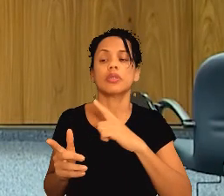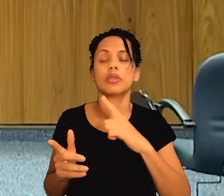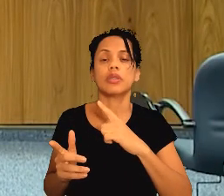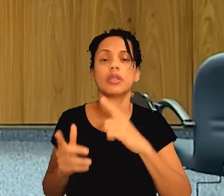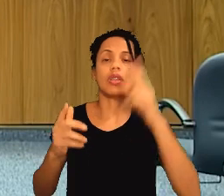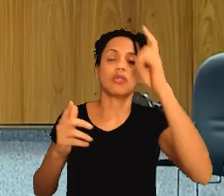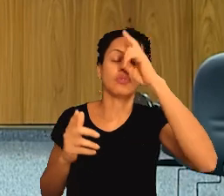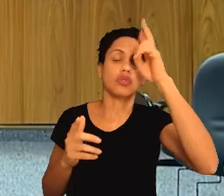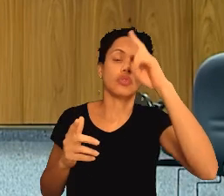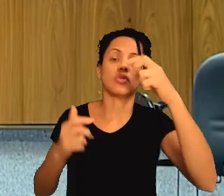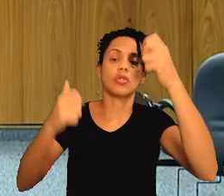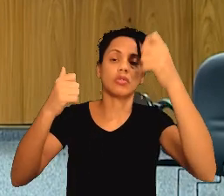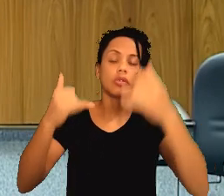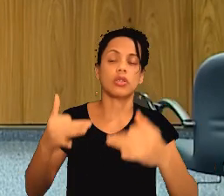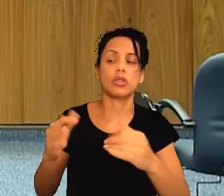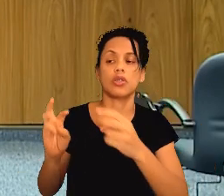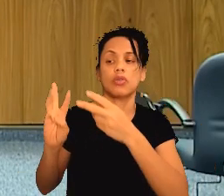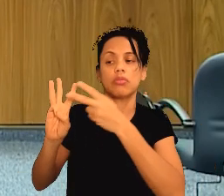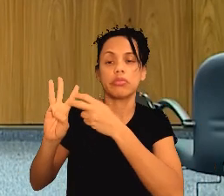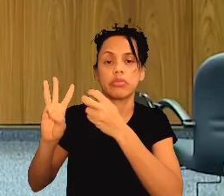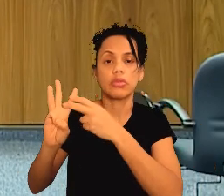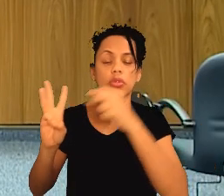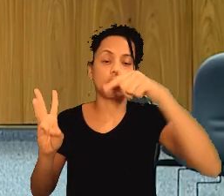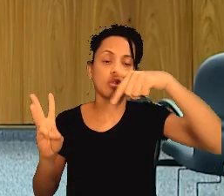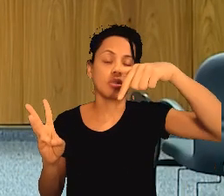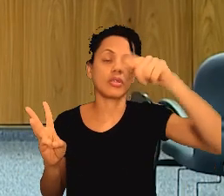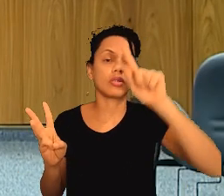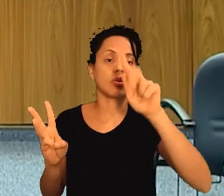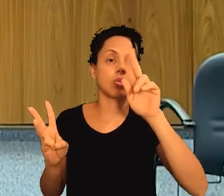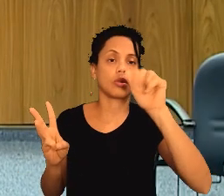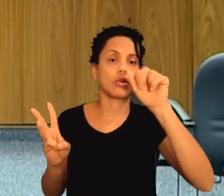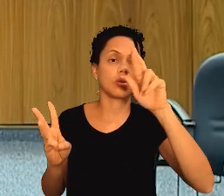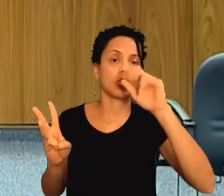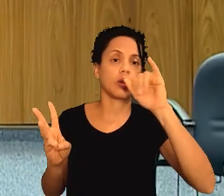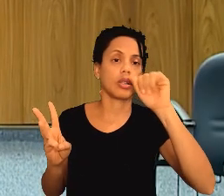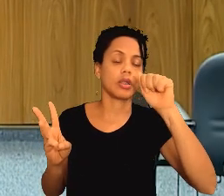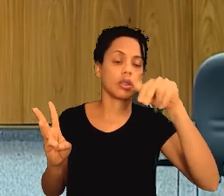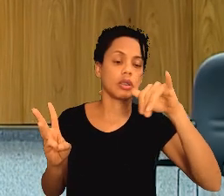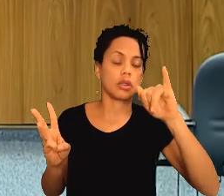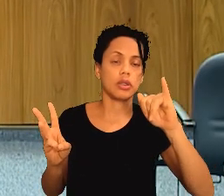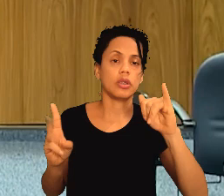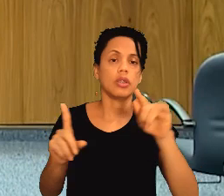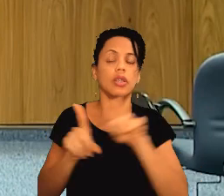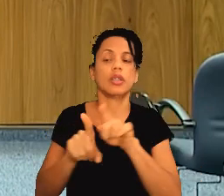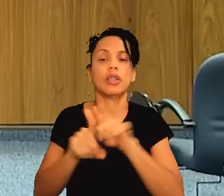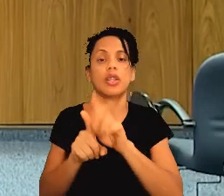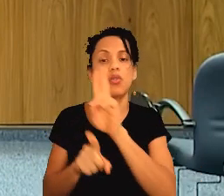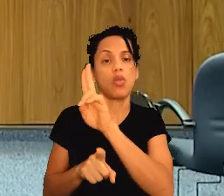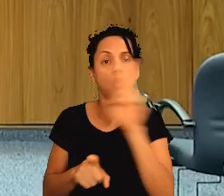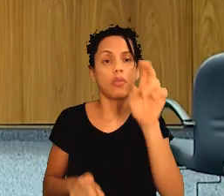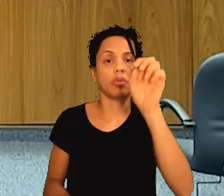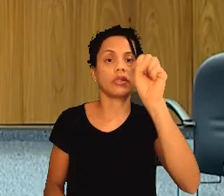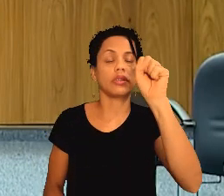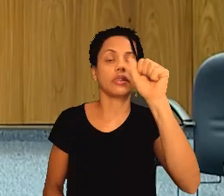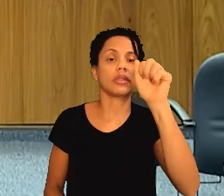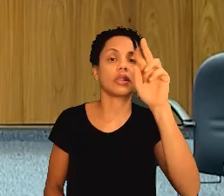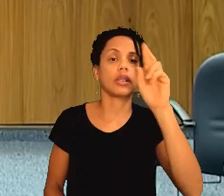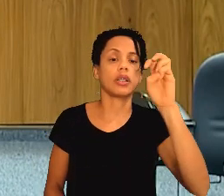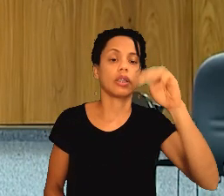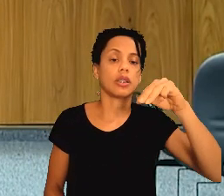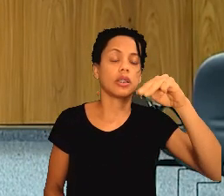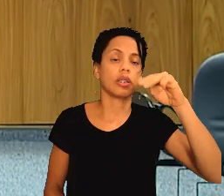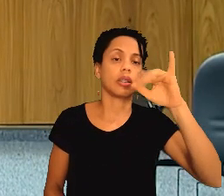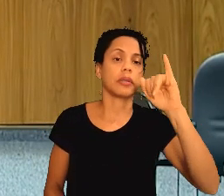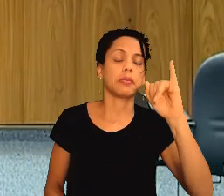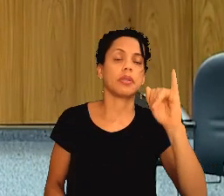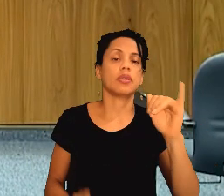análises antropológicas e históricas. Os próprios Guarani têm um conceito para isso, que é chamado sarambi, ou esparramo. Foi um